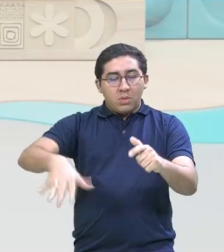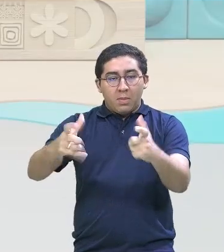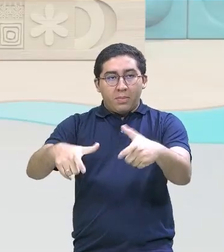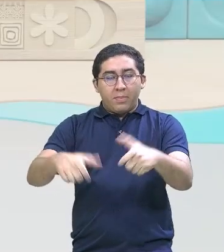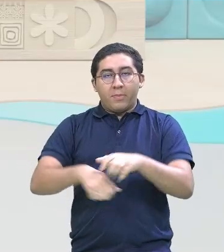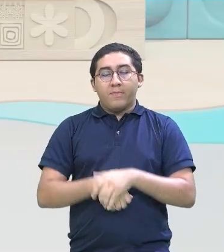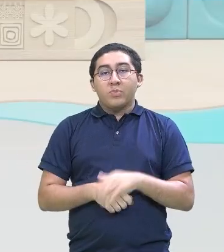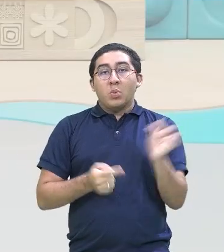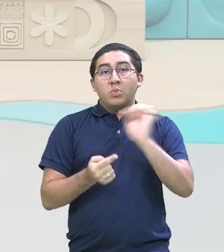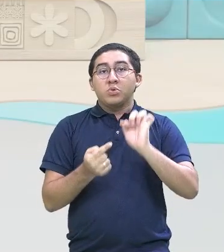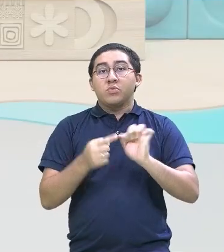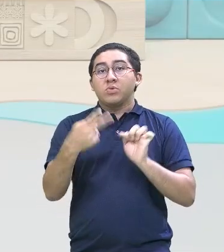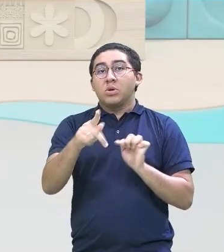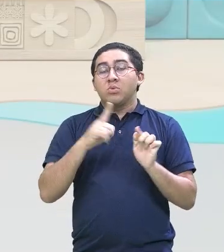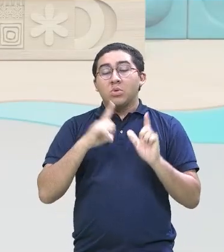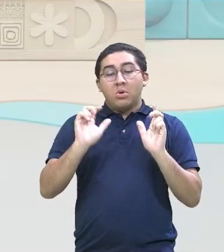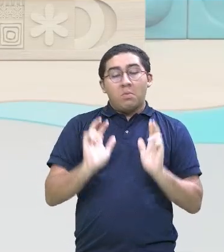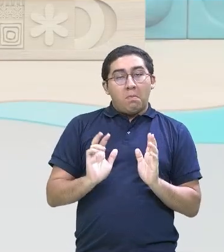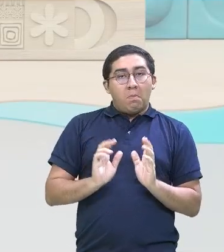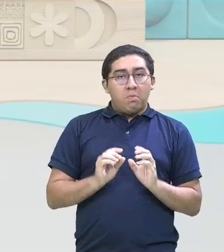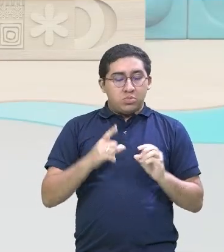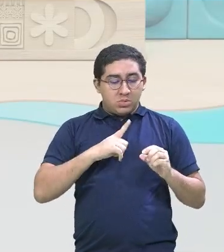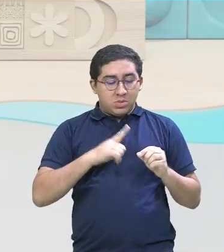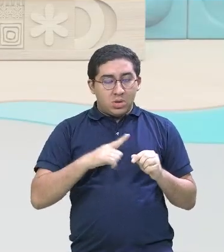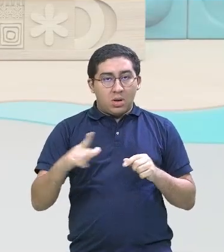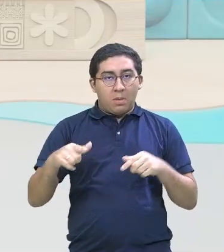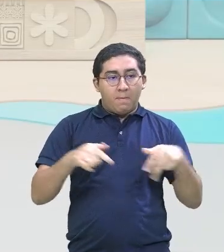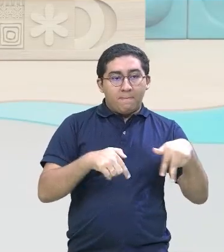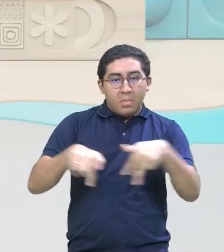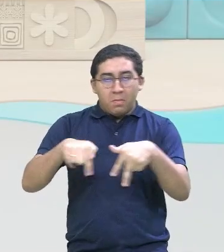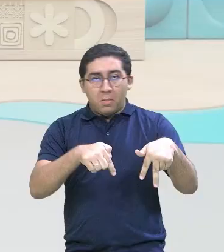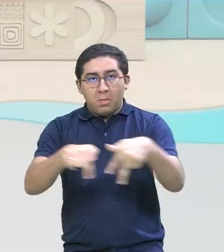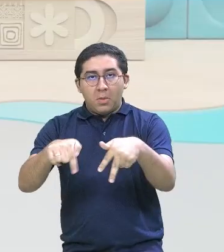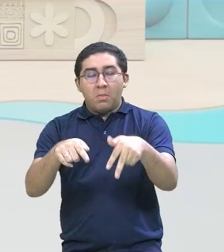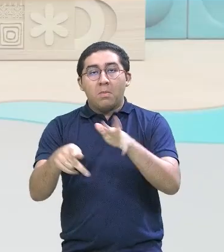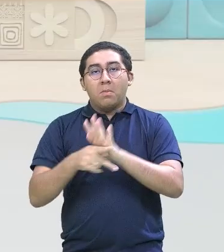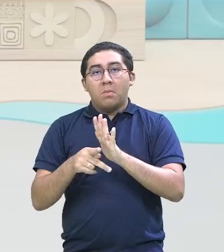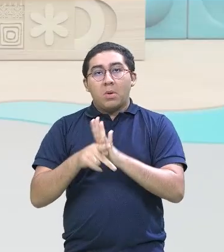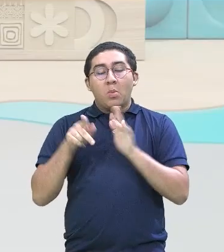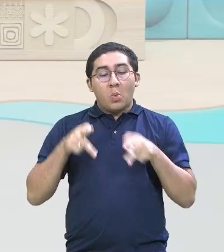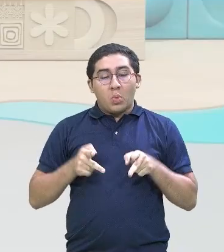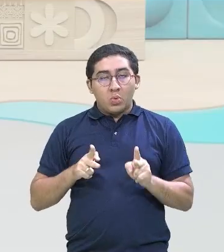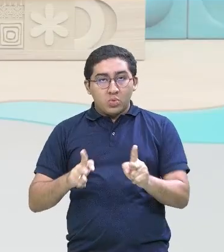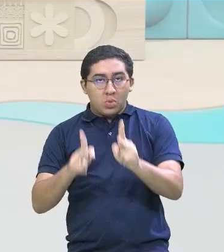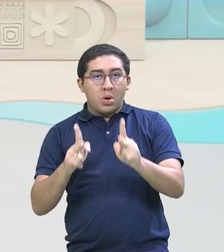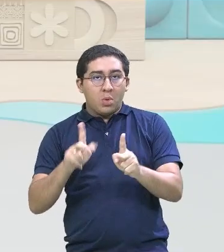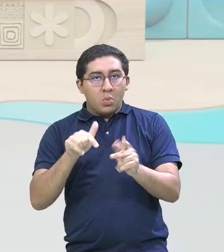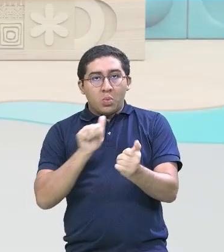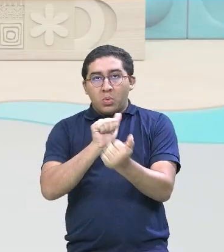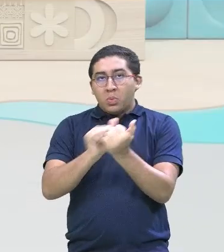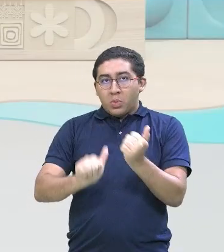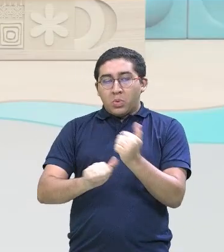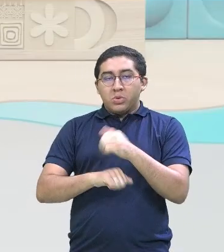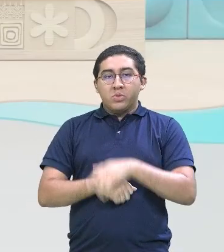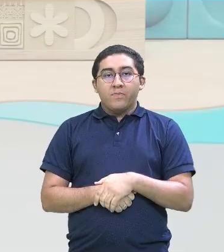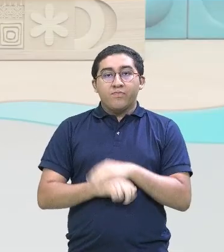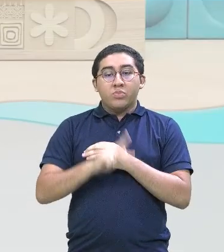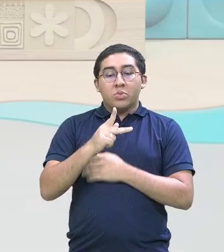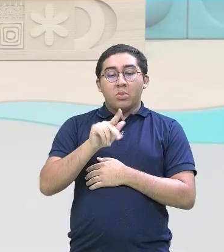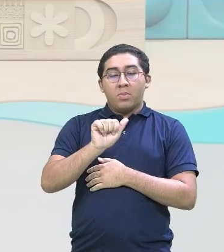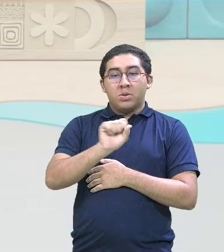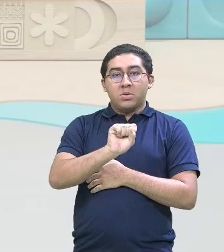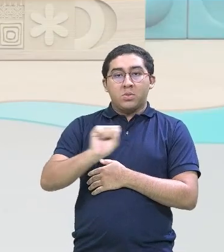de maneira conjunta no campo e a progressão das jogadas. Então, o passe é um dos fundamentos